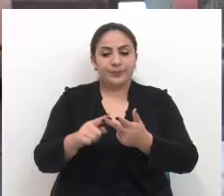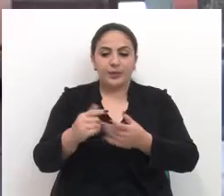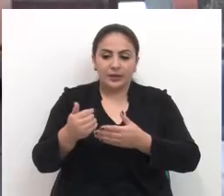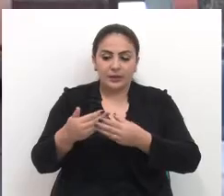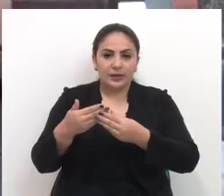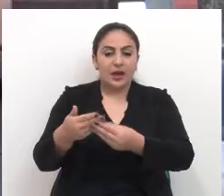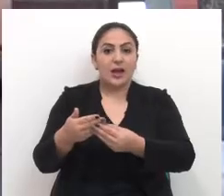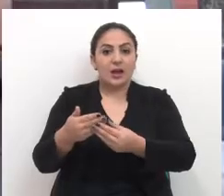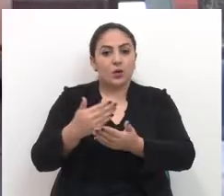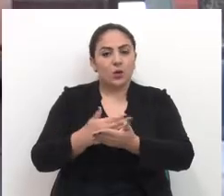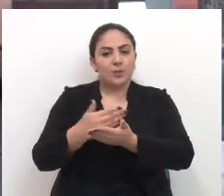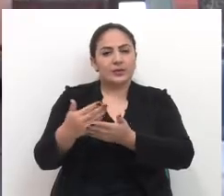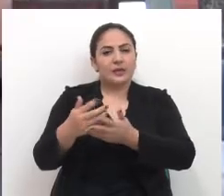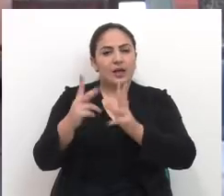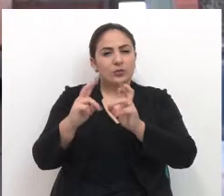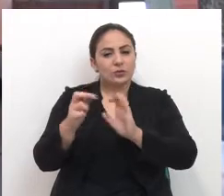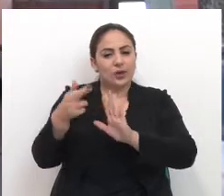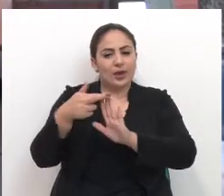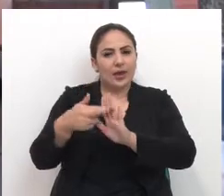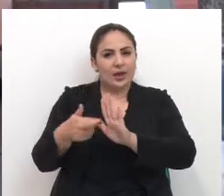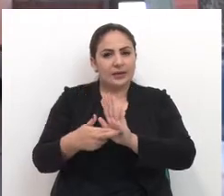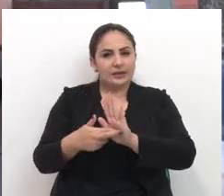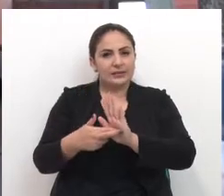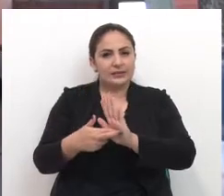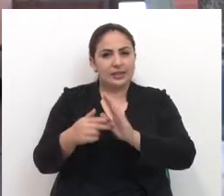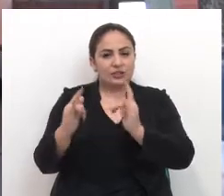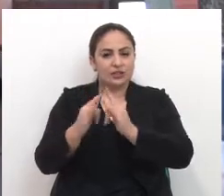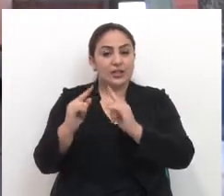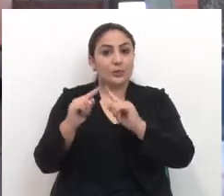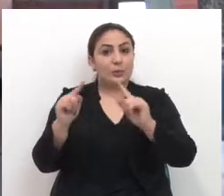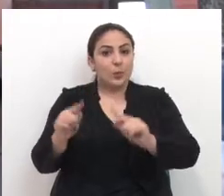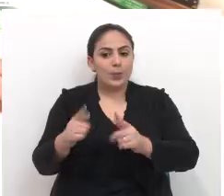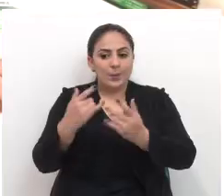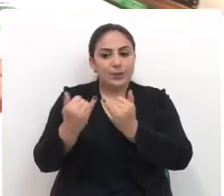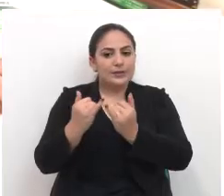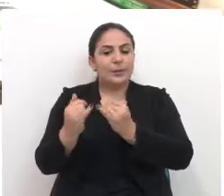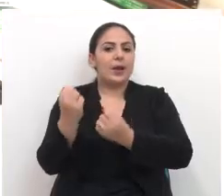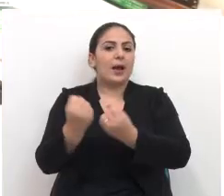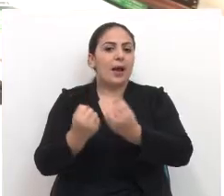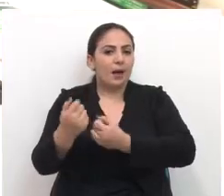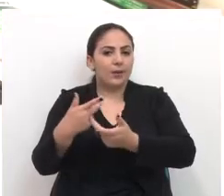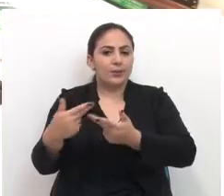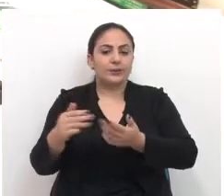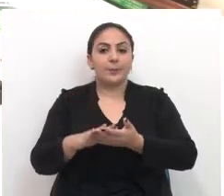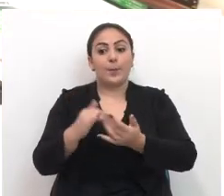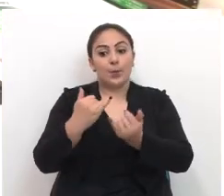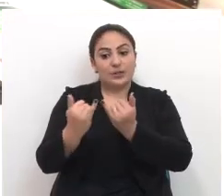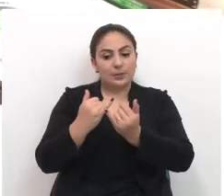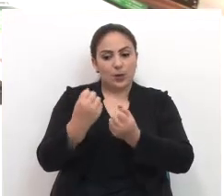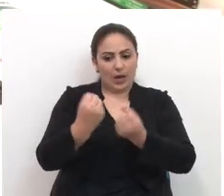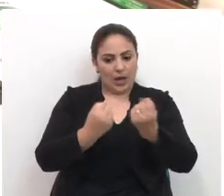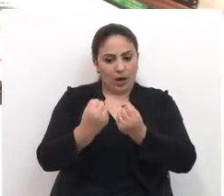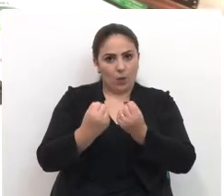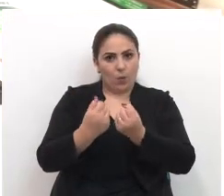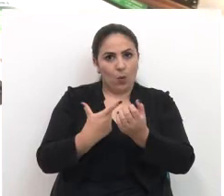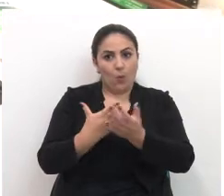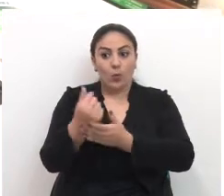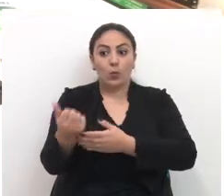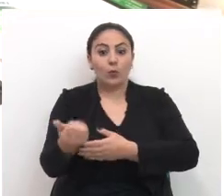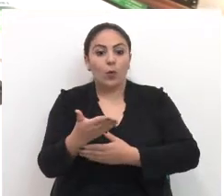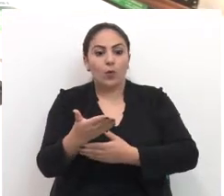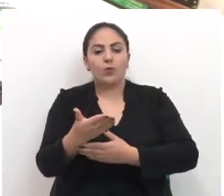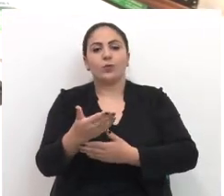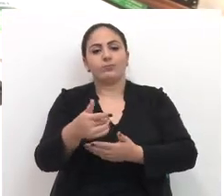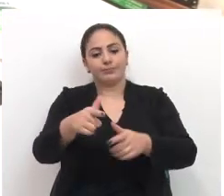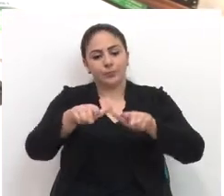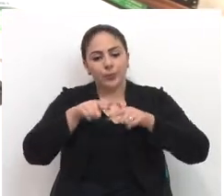encaminhamentos e dar início a trâmites burocráticos nos órgãos públicos, como, por exemplo, transferência de veículos,